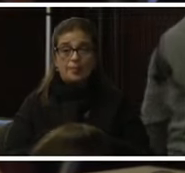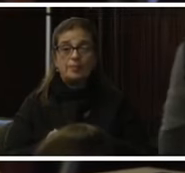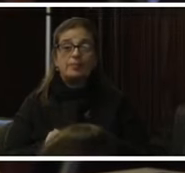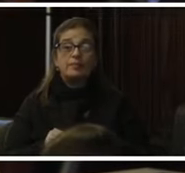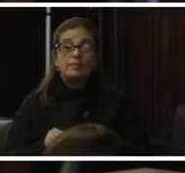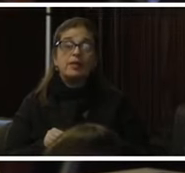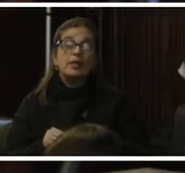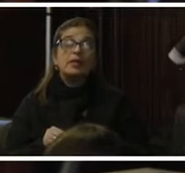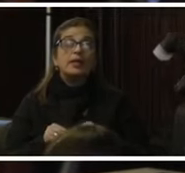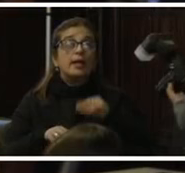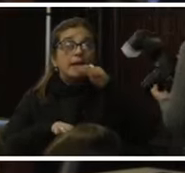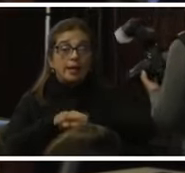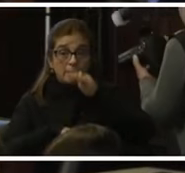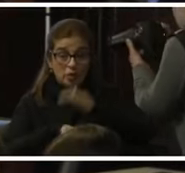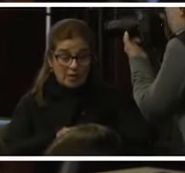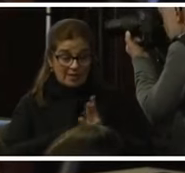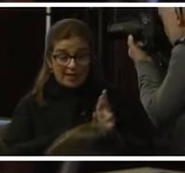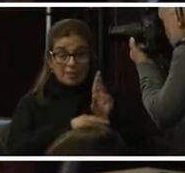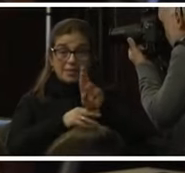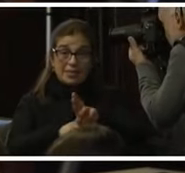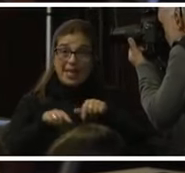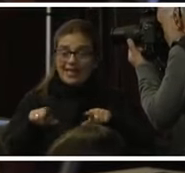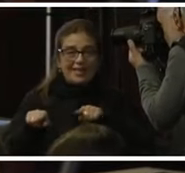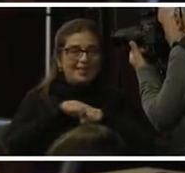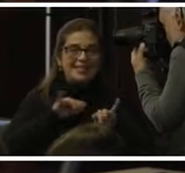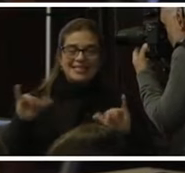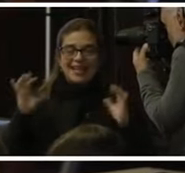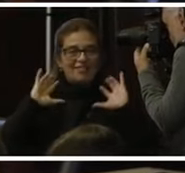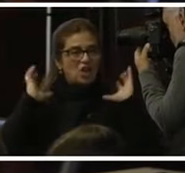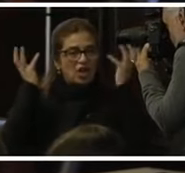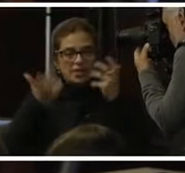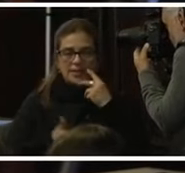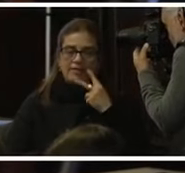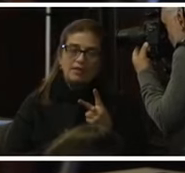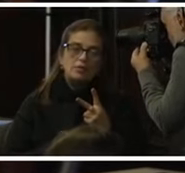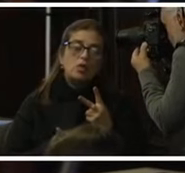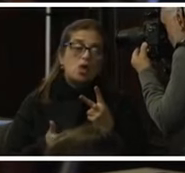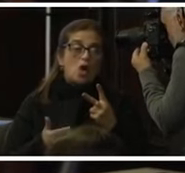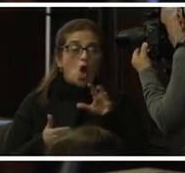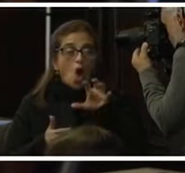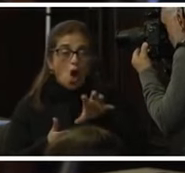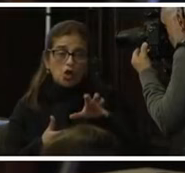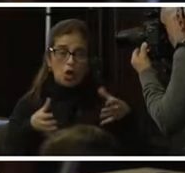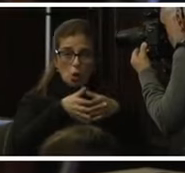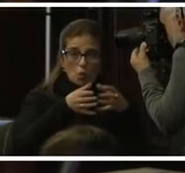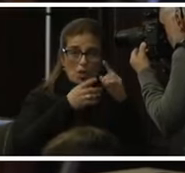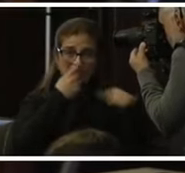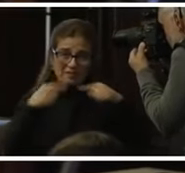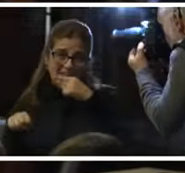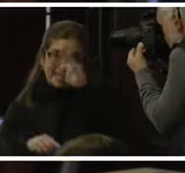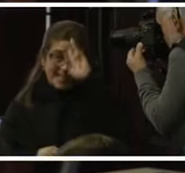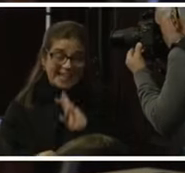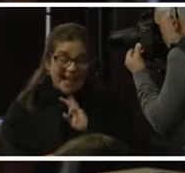ação irresponsável destes representantes resulta imediatamente em mais violência em ódio étnico em ataques de milícias e